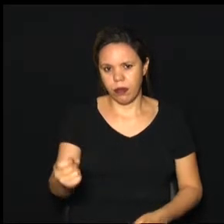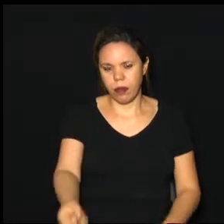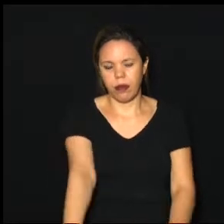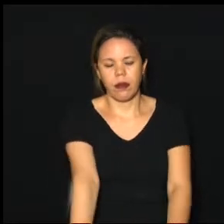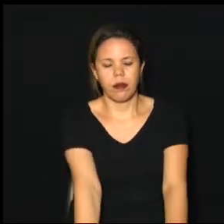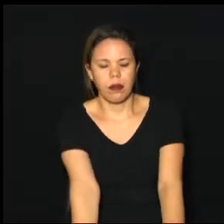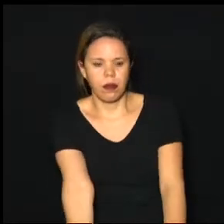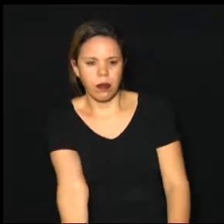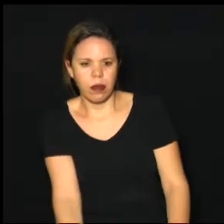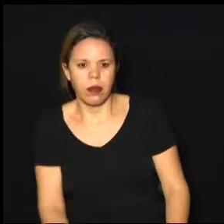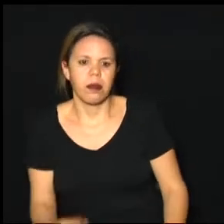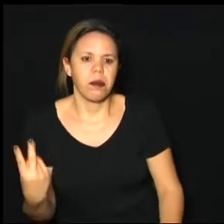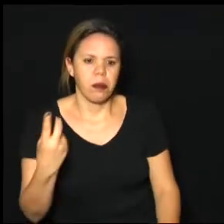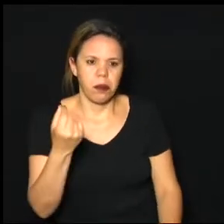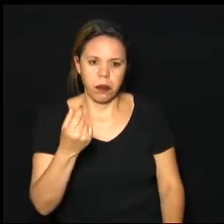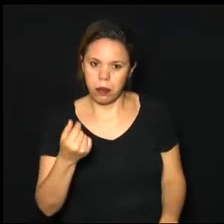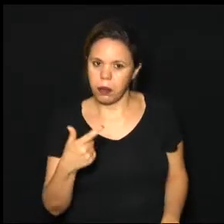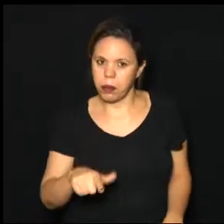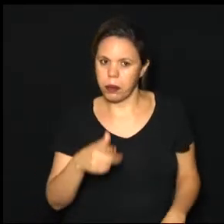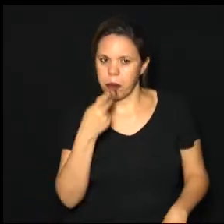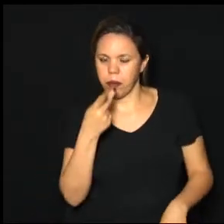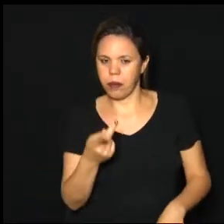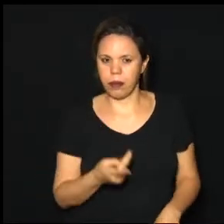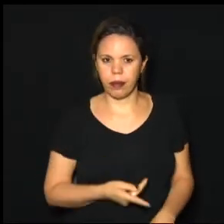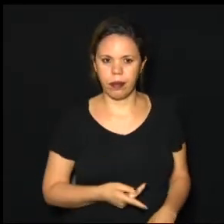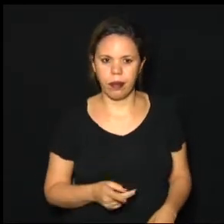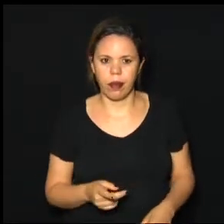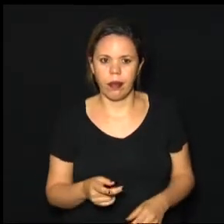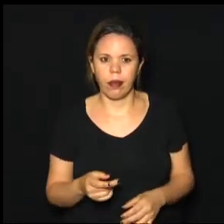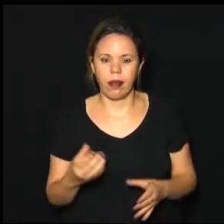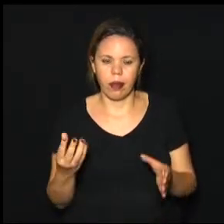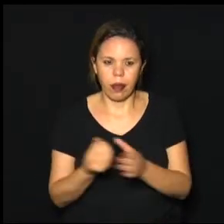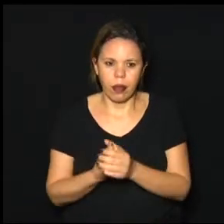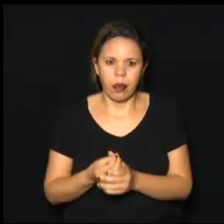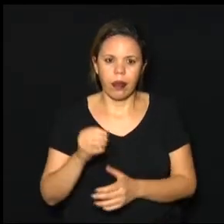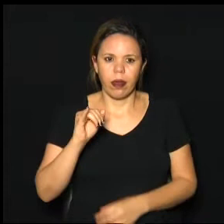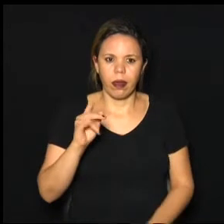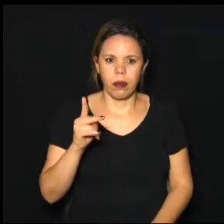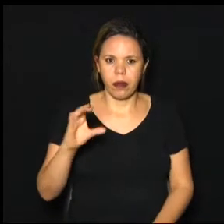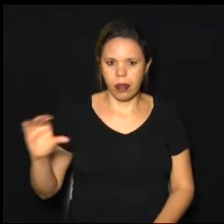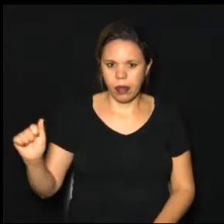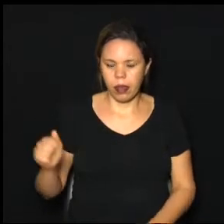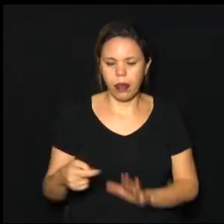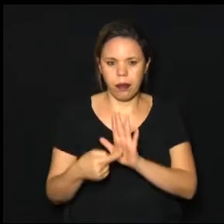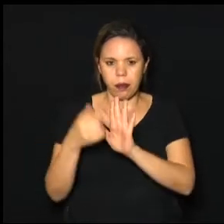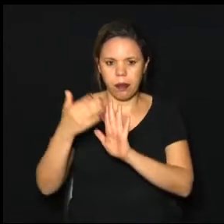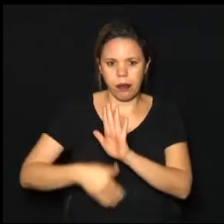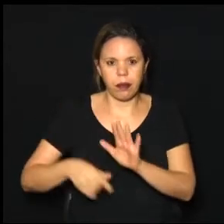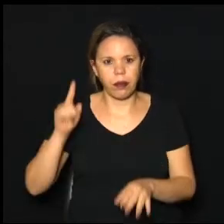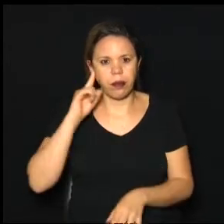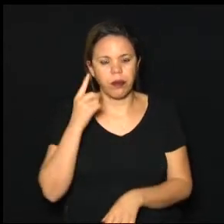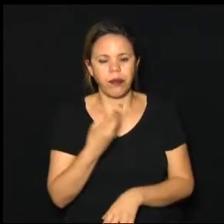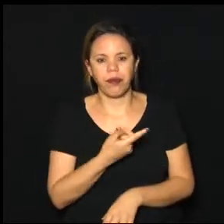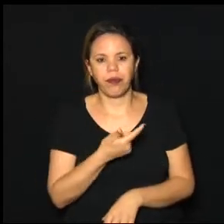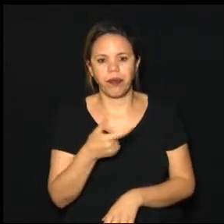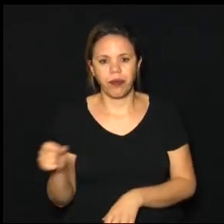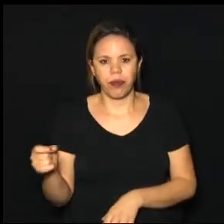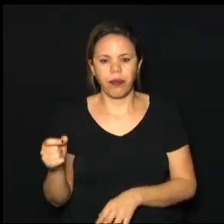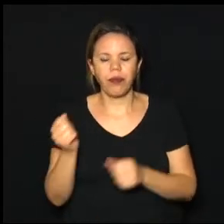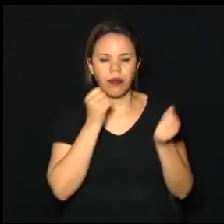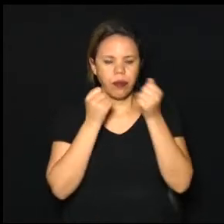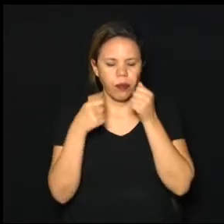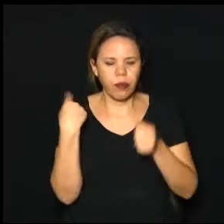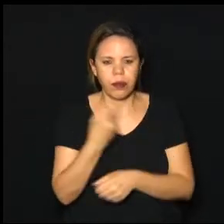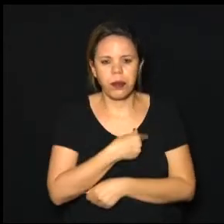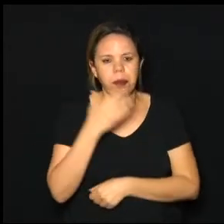274.165,46. Esses valores, repito, eles serão atualizados pelo IPCA e no dia 20 de julho, então nós